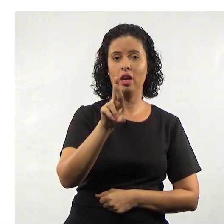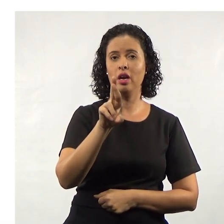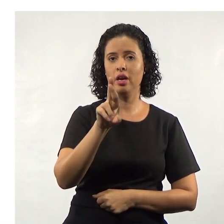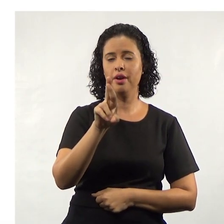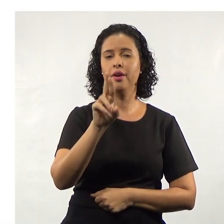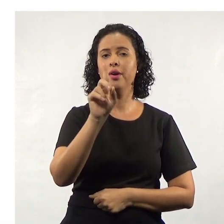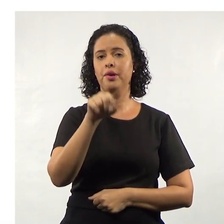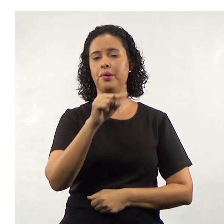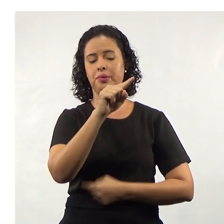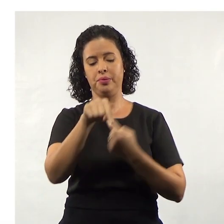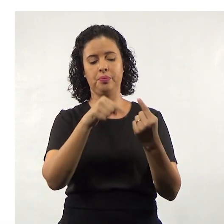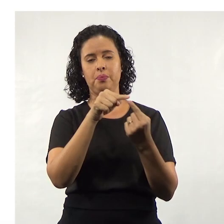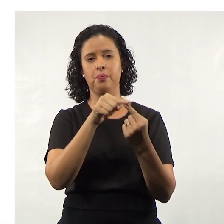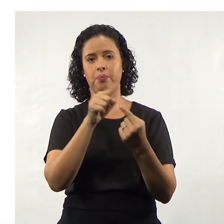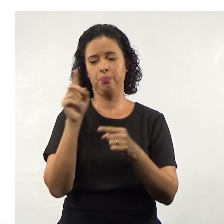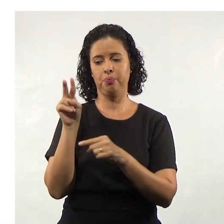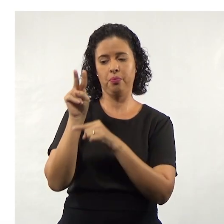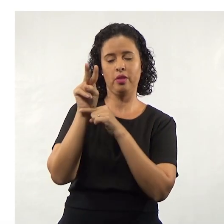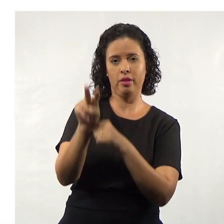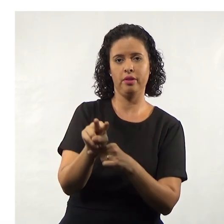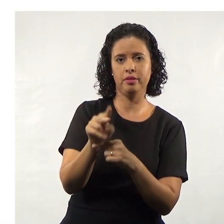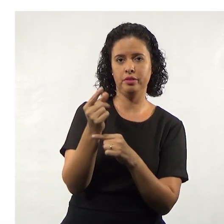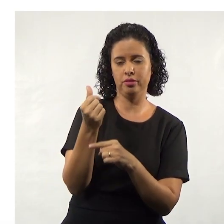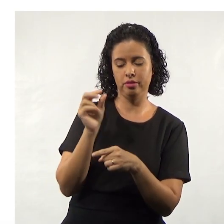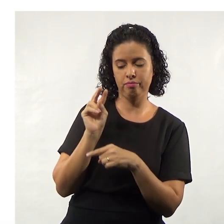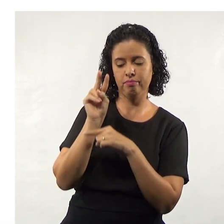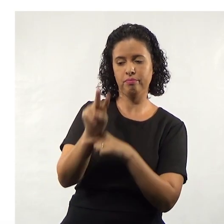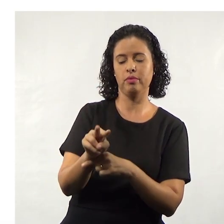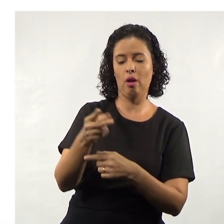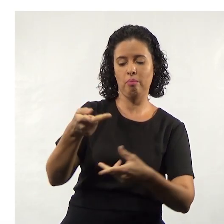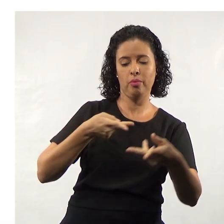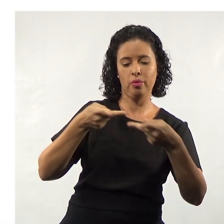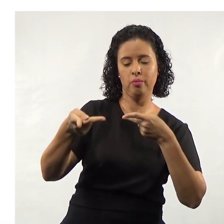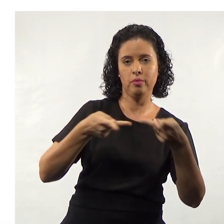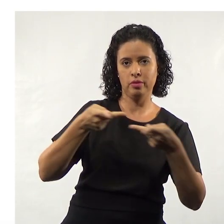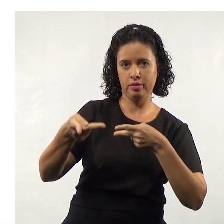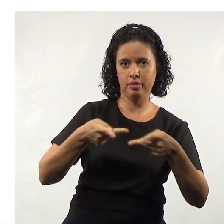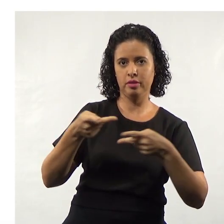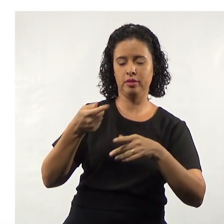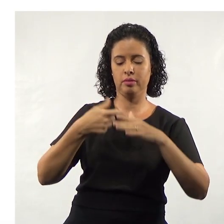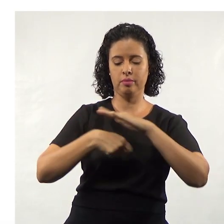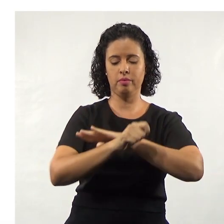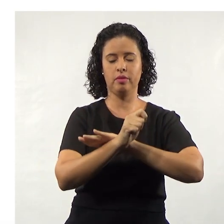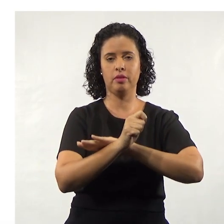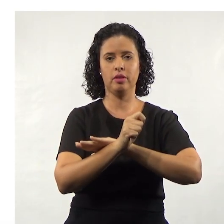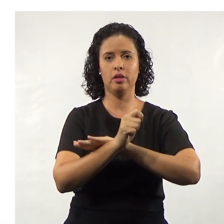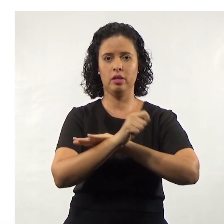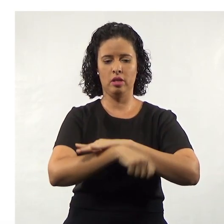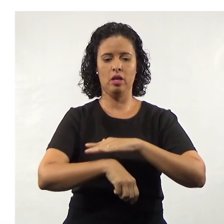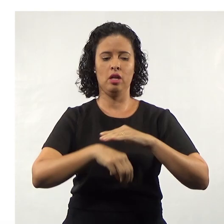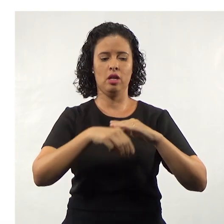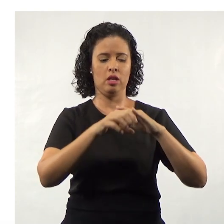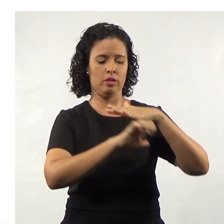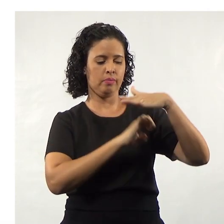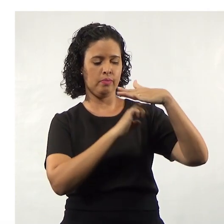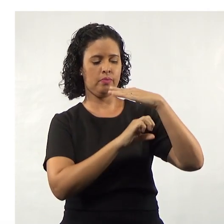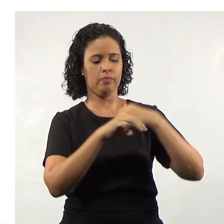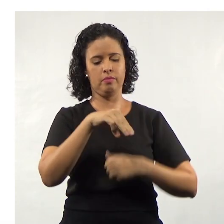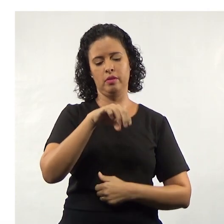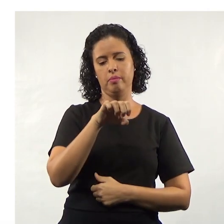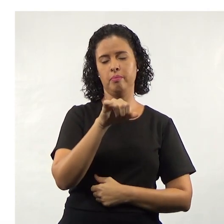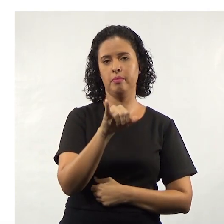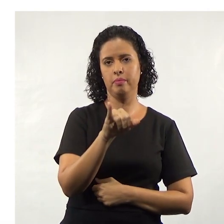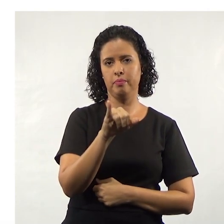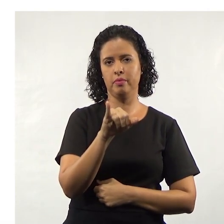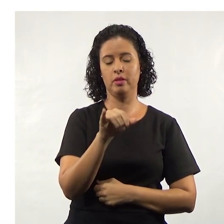ter. Com o objetivo de financiar projetos de investimentos de micro e pequenas empresas,